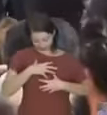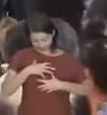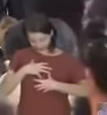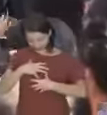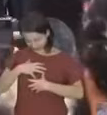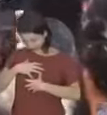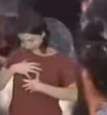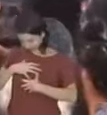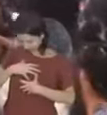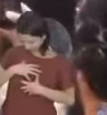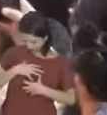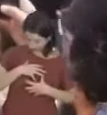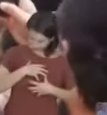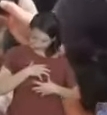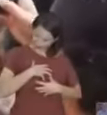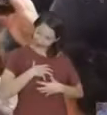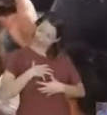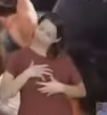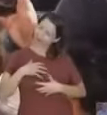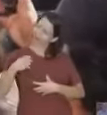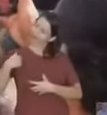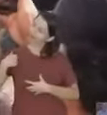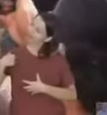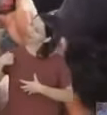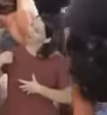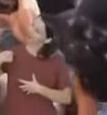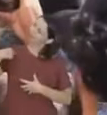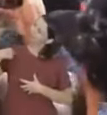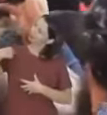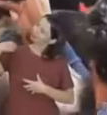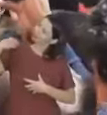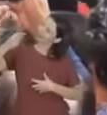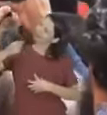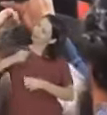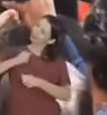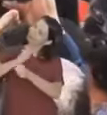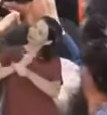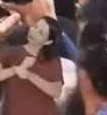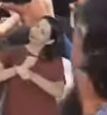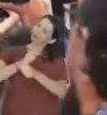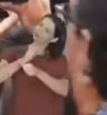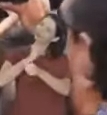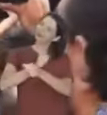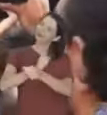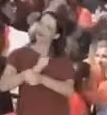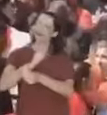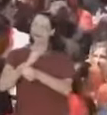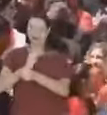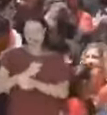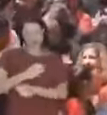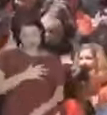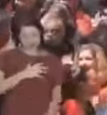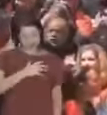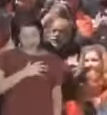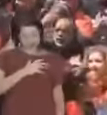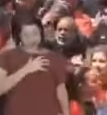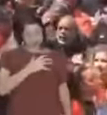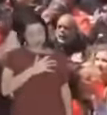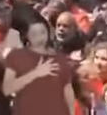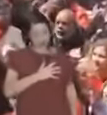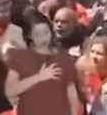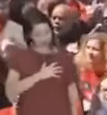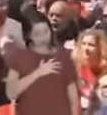tempo esperei e o coração segue pulsando, sem medo de